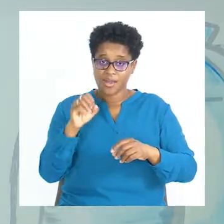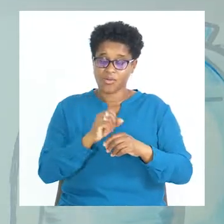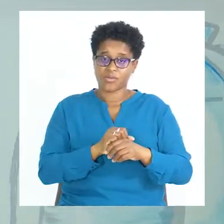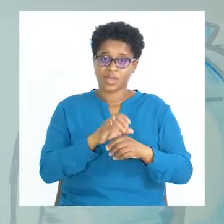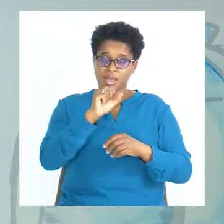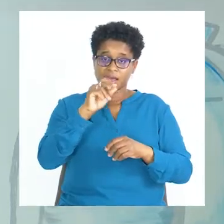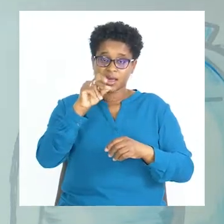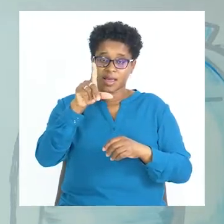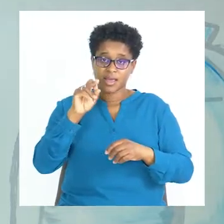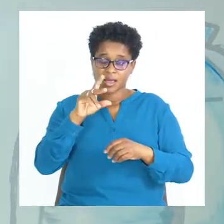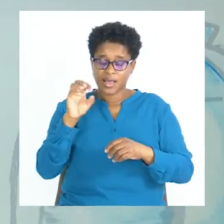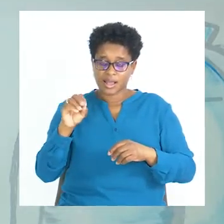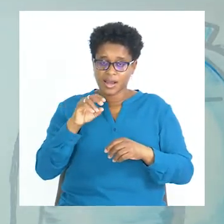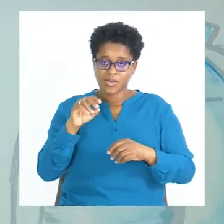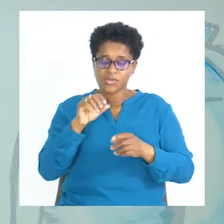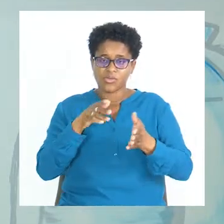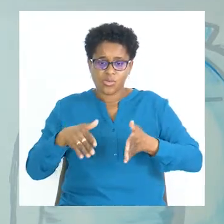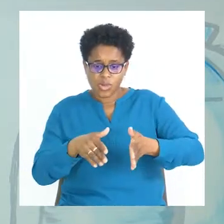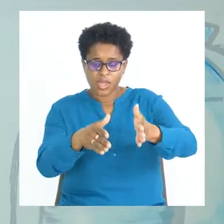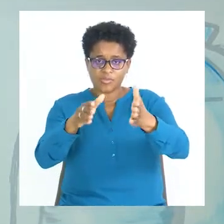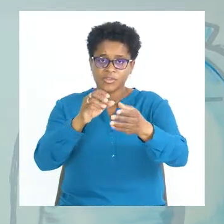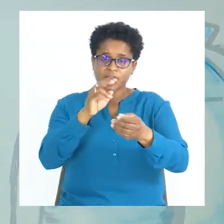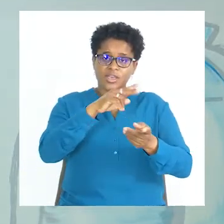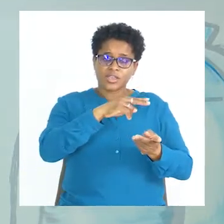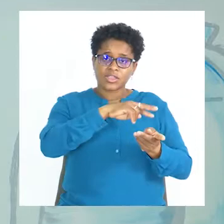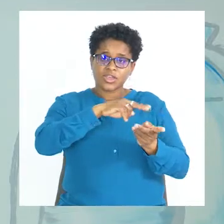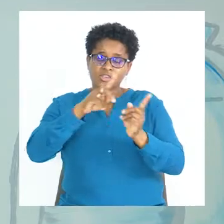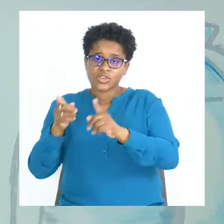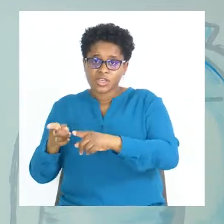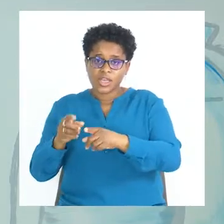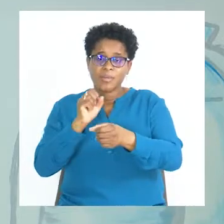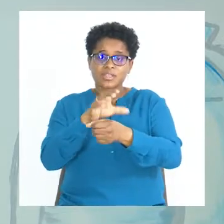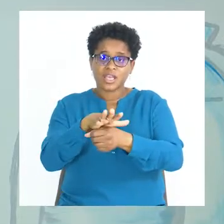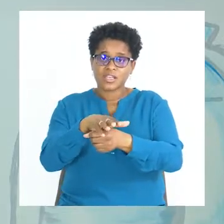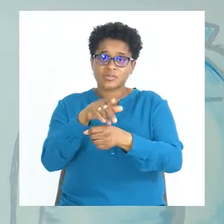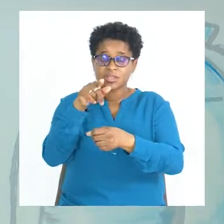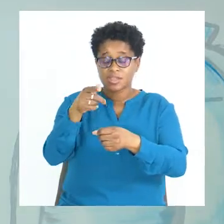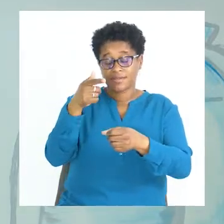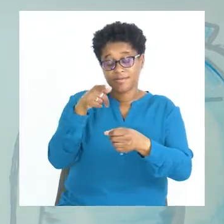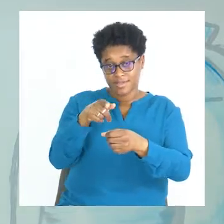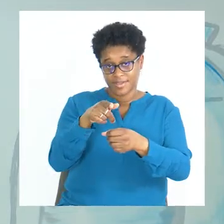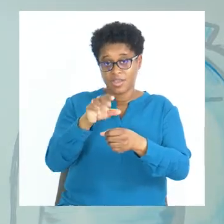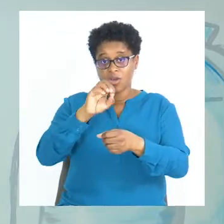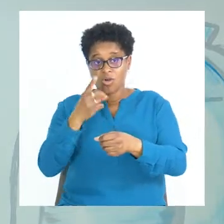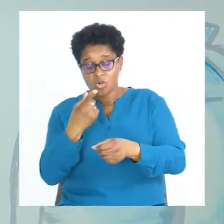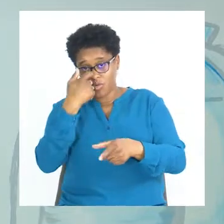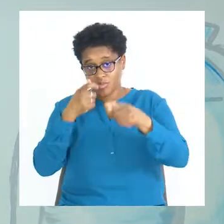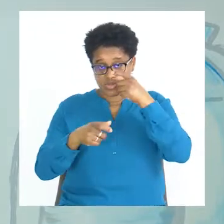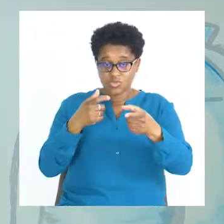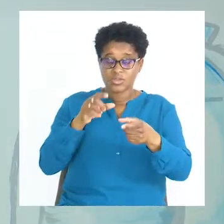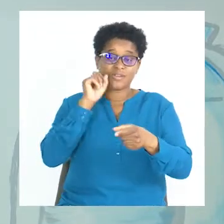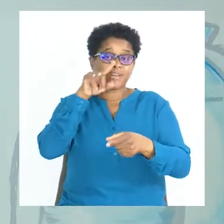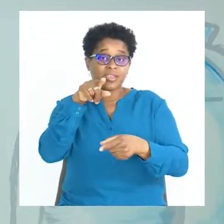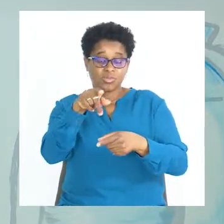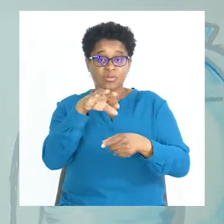aquela via que vai transferir essa mensagem até ti ou até a pessoa com quem falas. Neste caso, temos uma situação que é